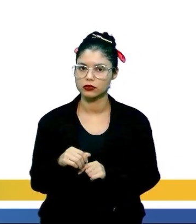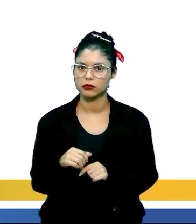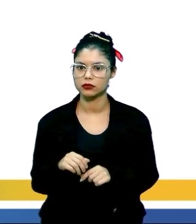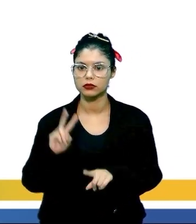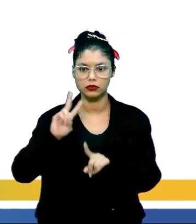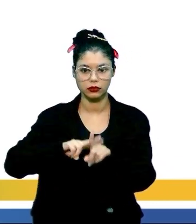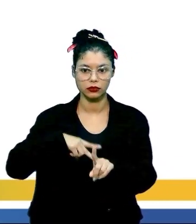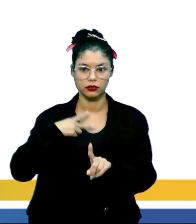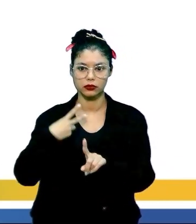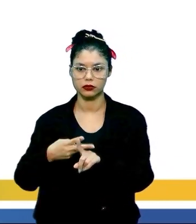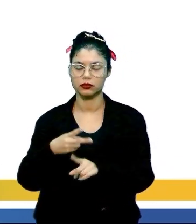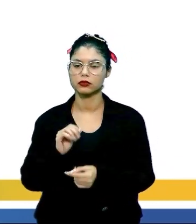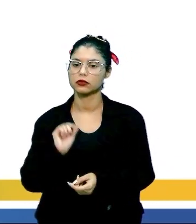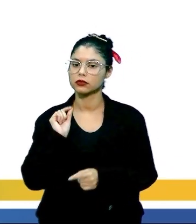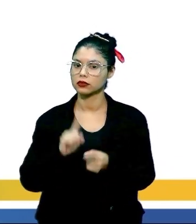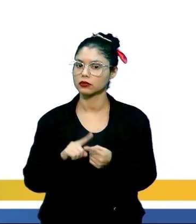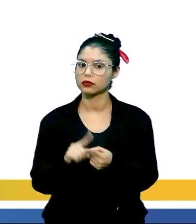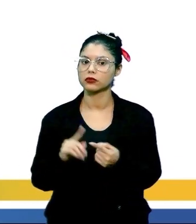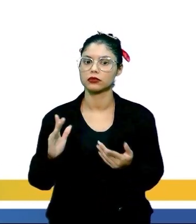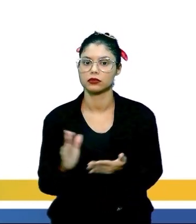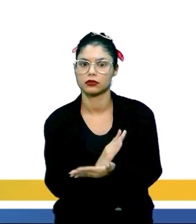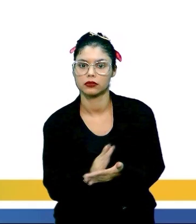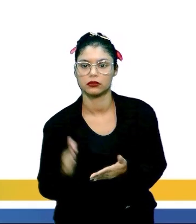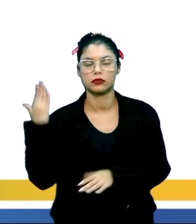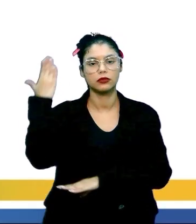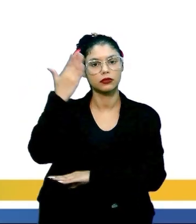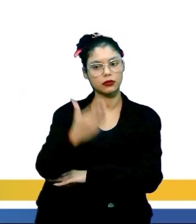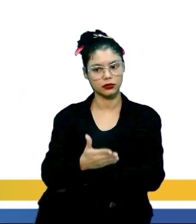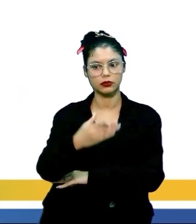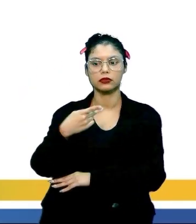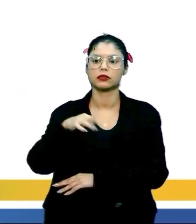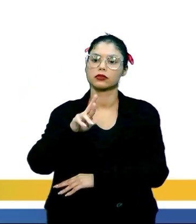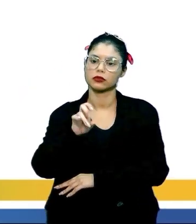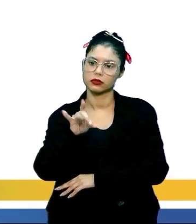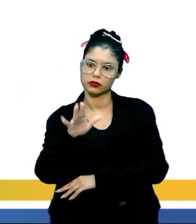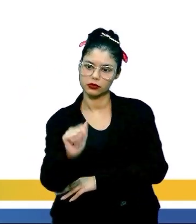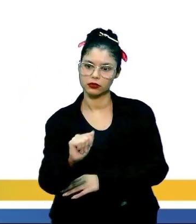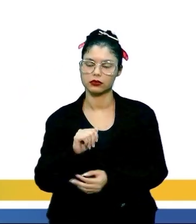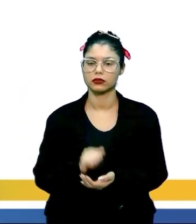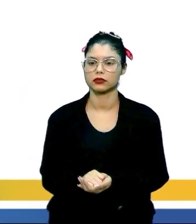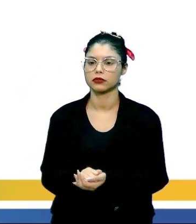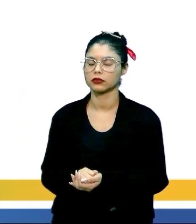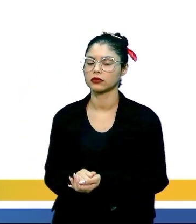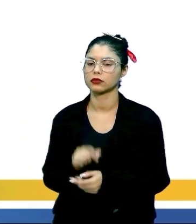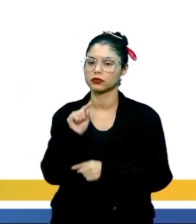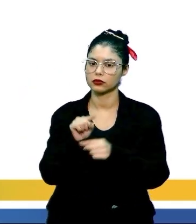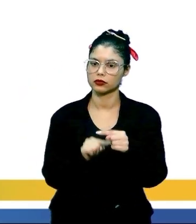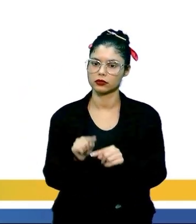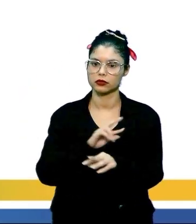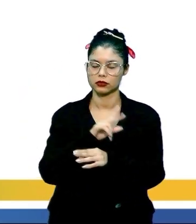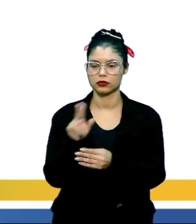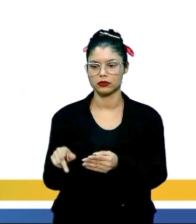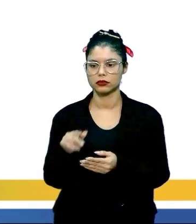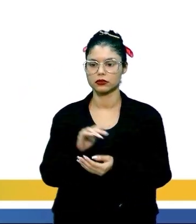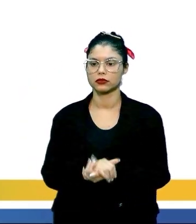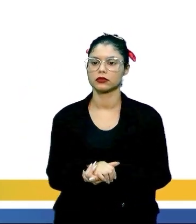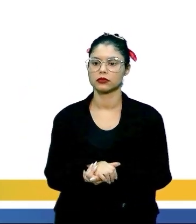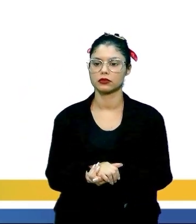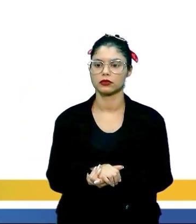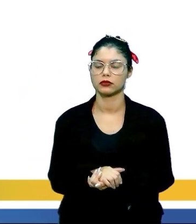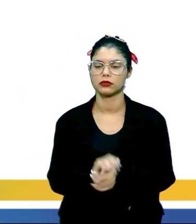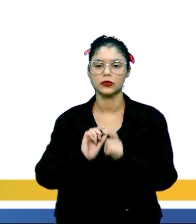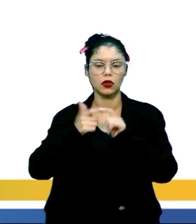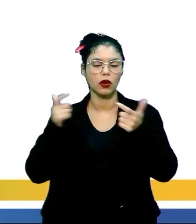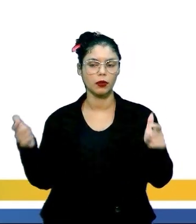apenas dobrar, porque é algo diretamente proporcional, é uma divisão de variáveis. À medida em